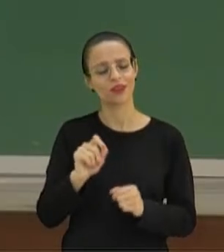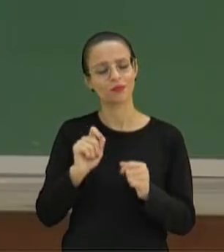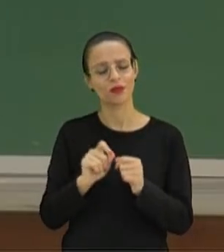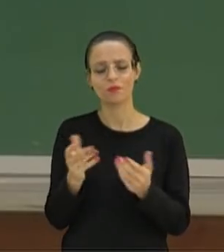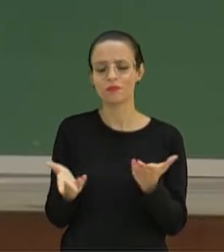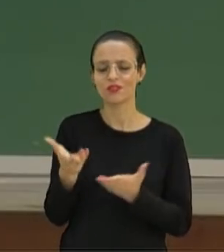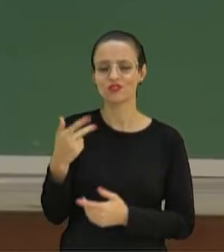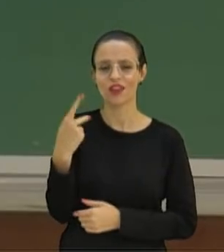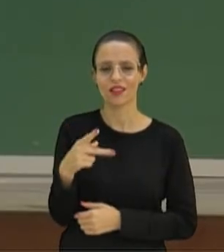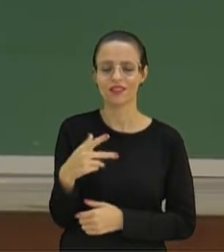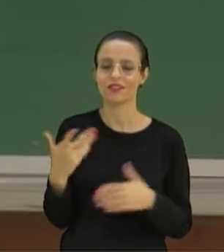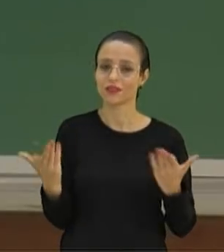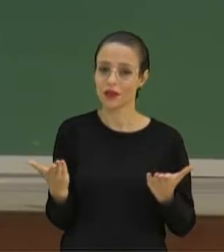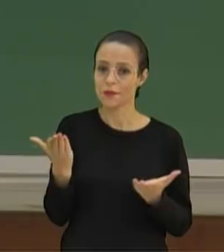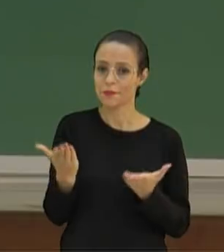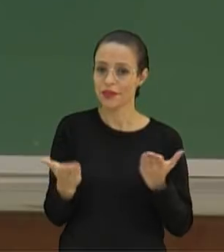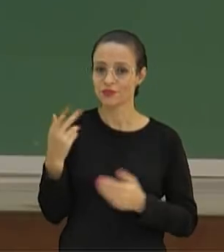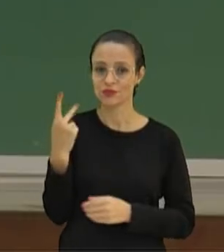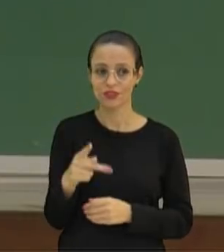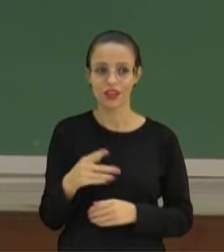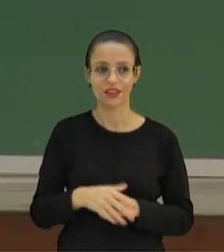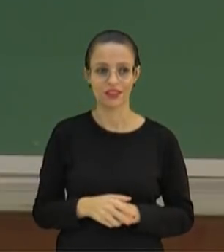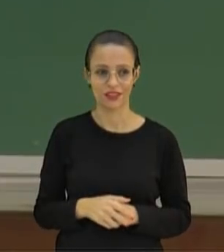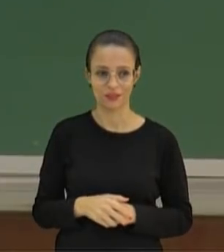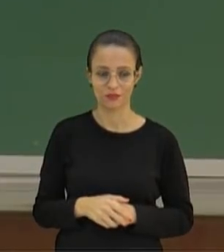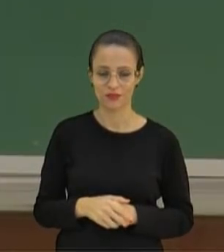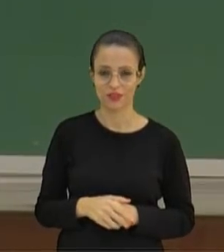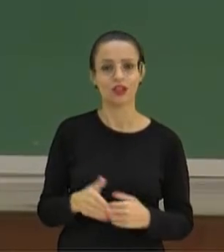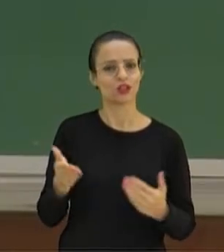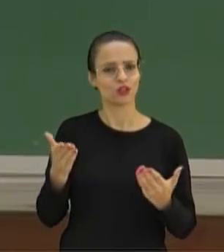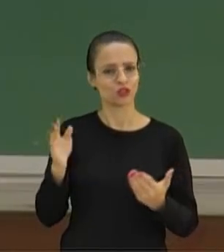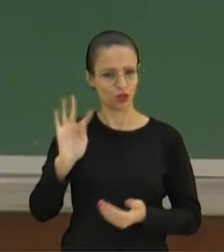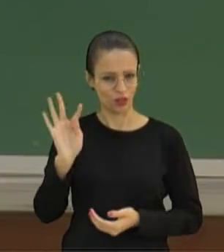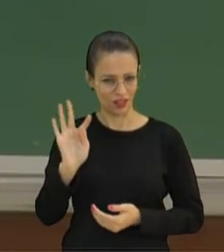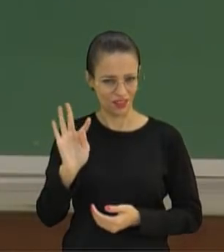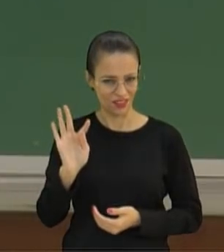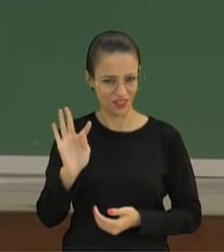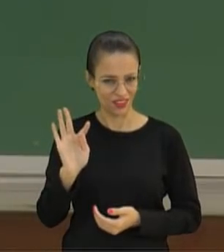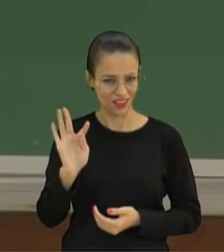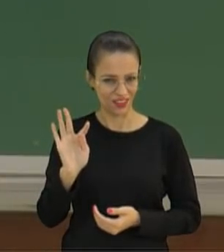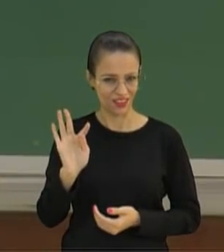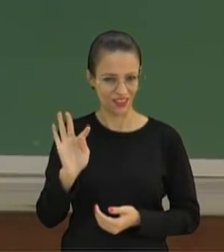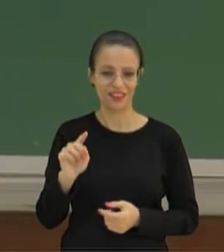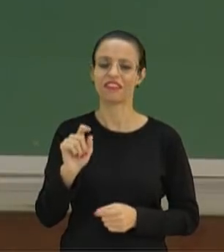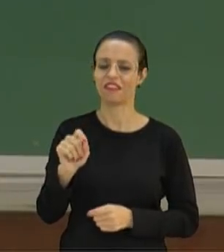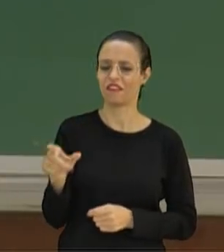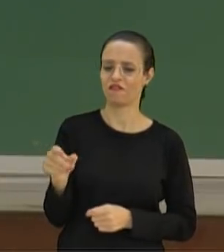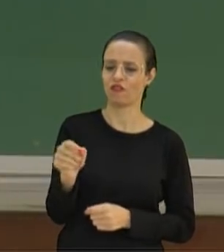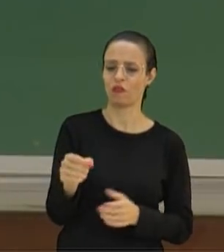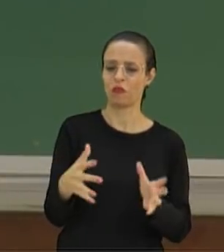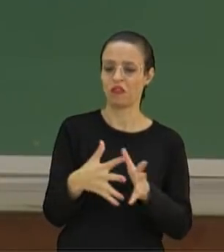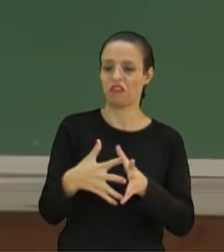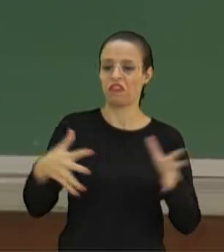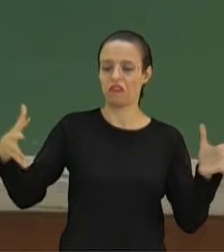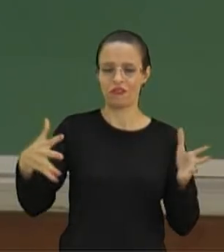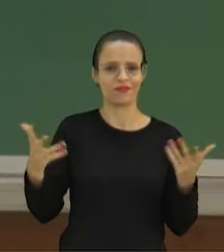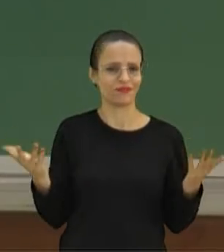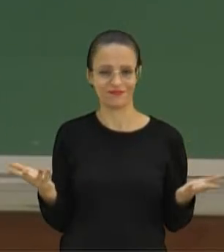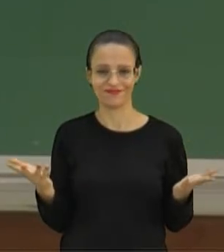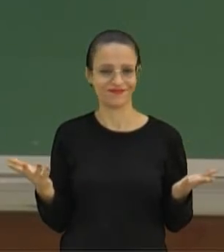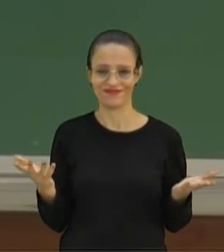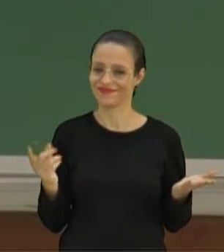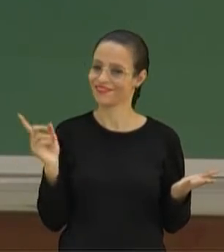a formiga? O peso dela. Eu vou usar a tonelada? Que formiga é essa, gente? Uma baita de uma